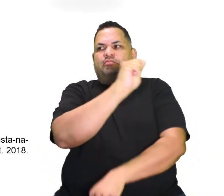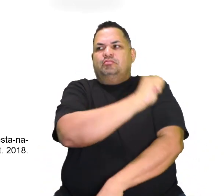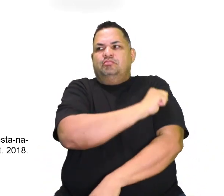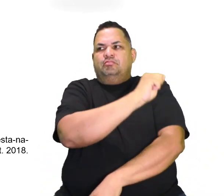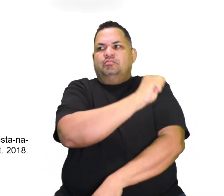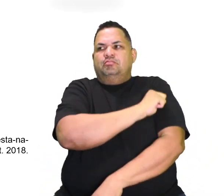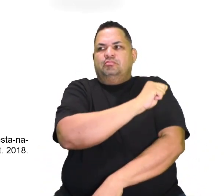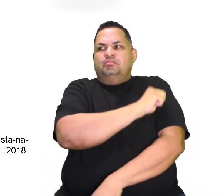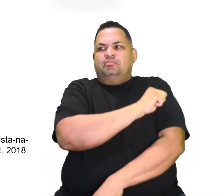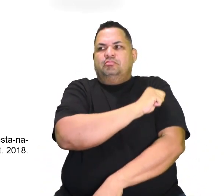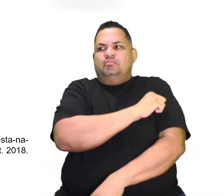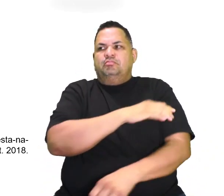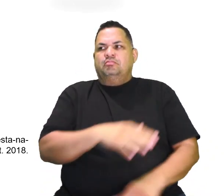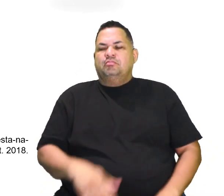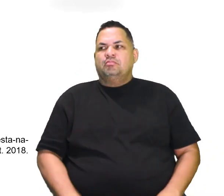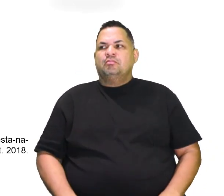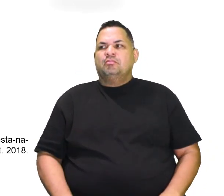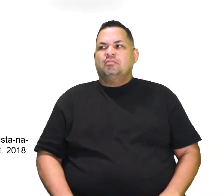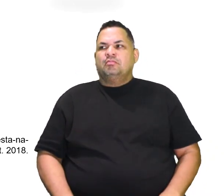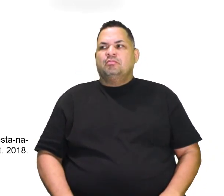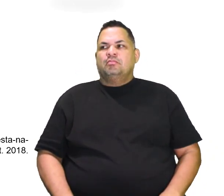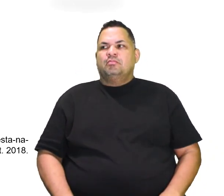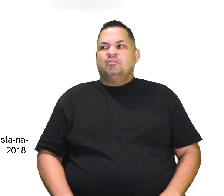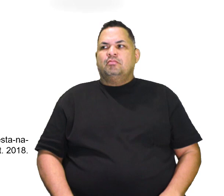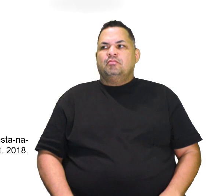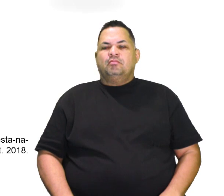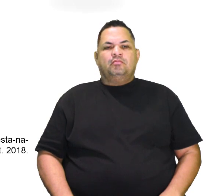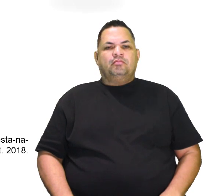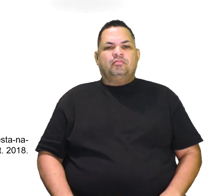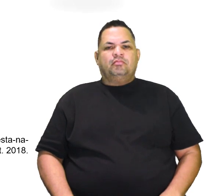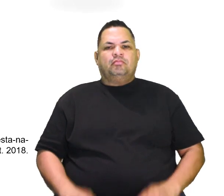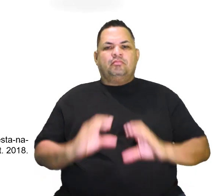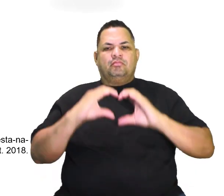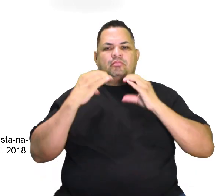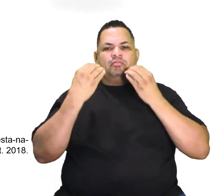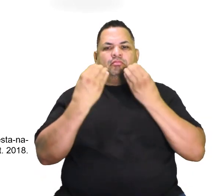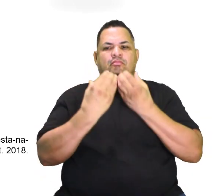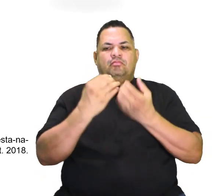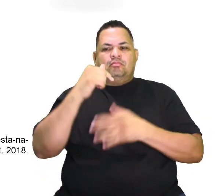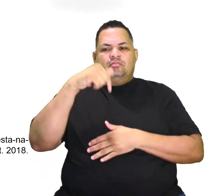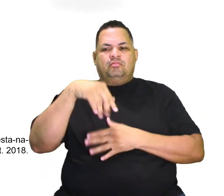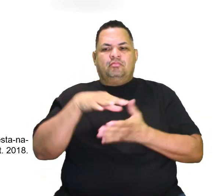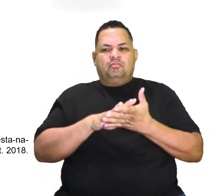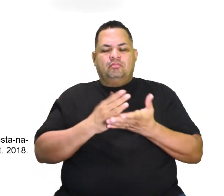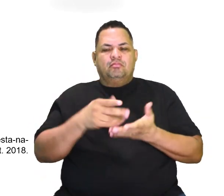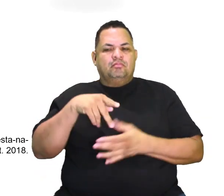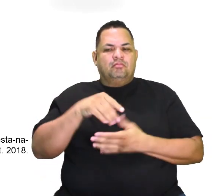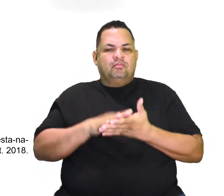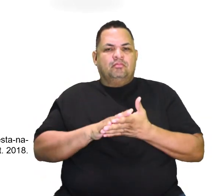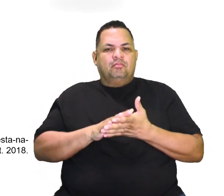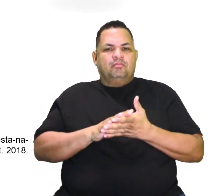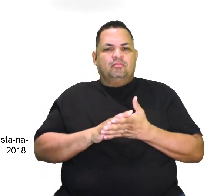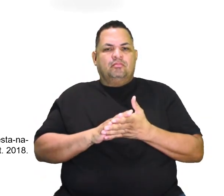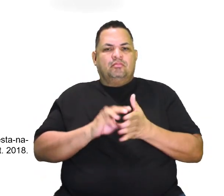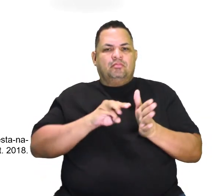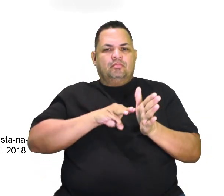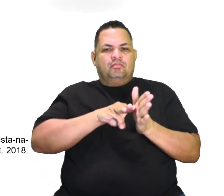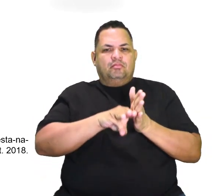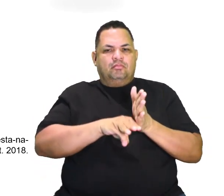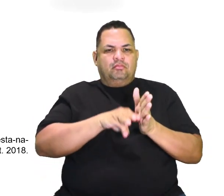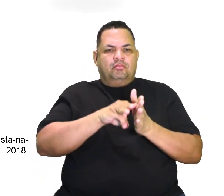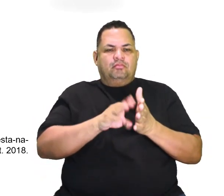aqui também de Porto Velho, das comunidades aqui que moram, né, próximo ao Rio Madeira, às margens do Rio